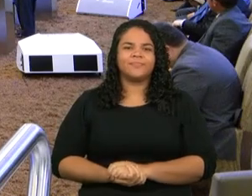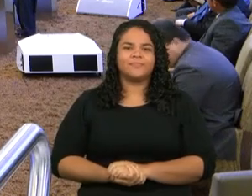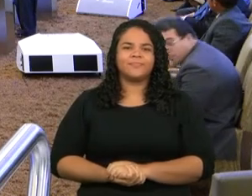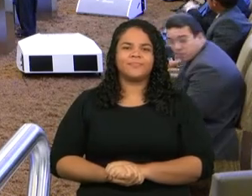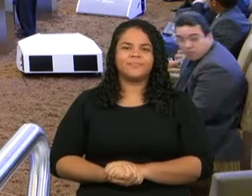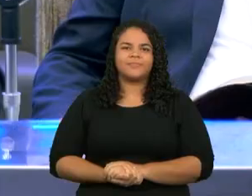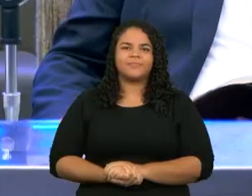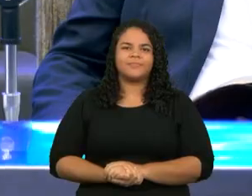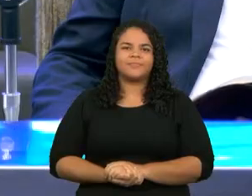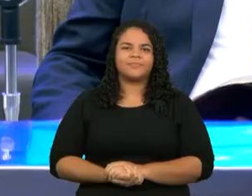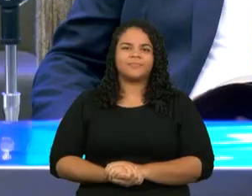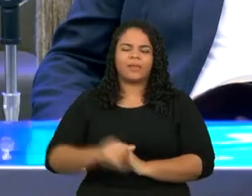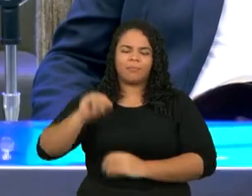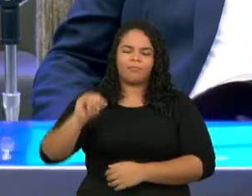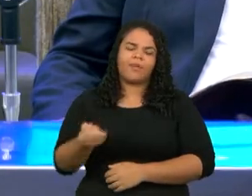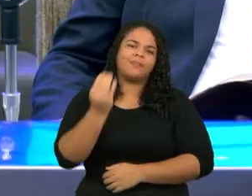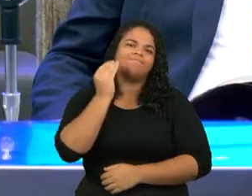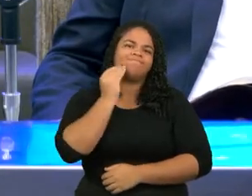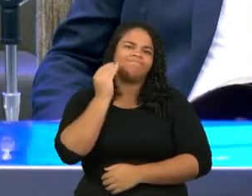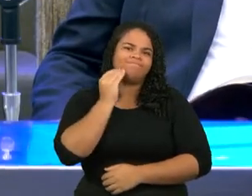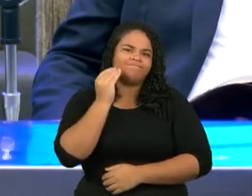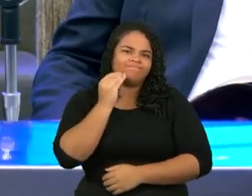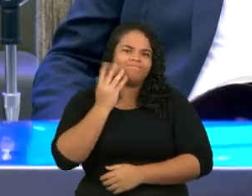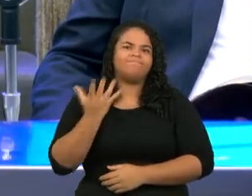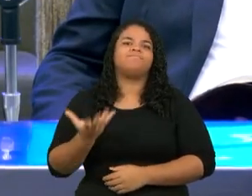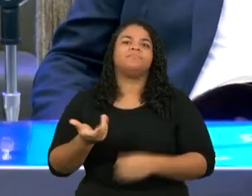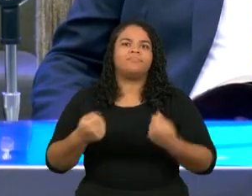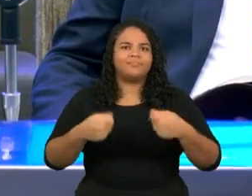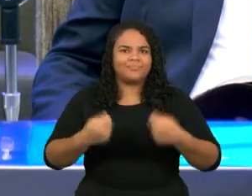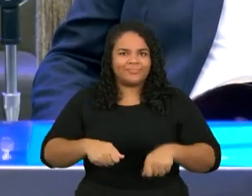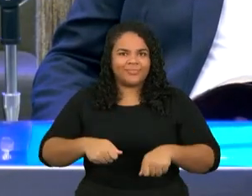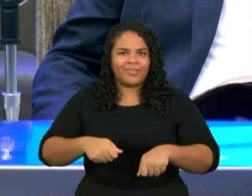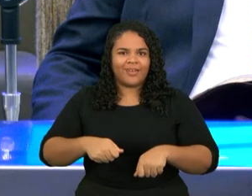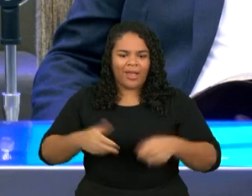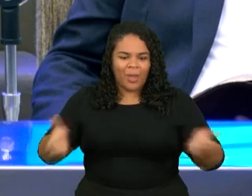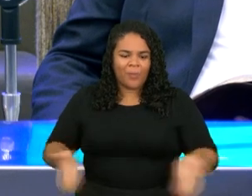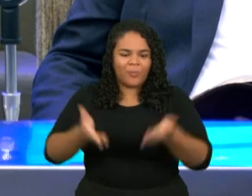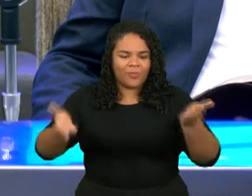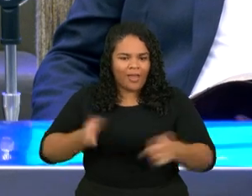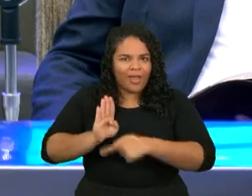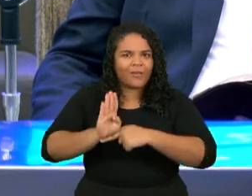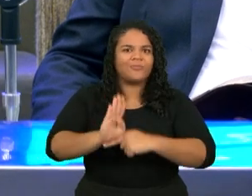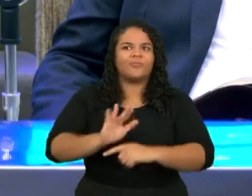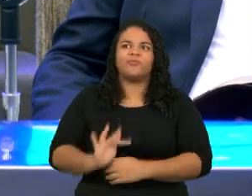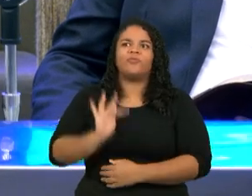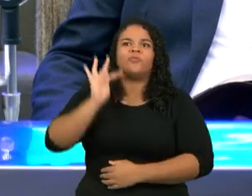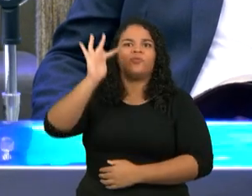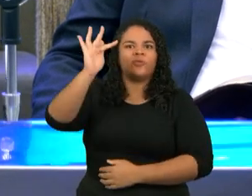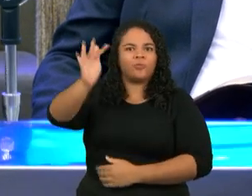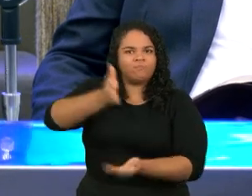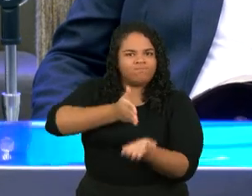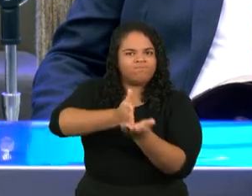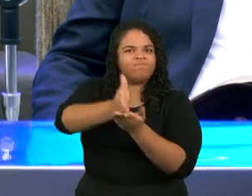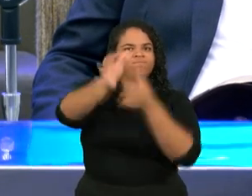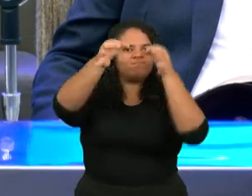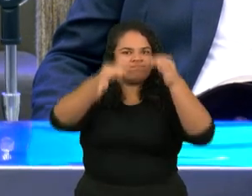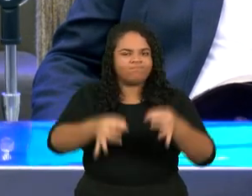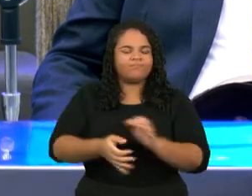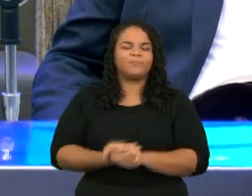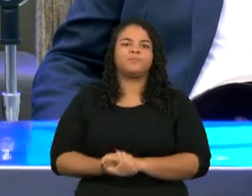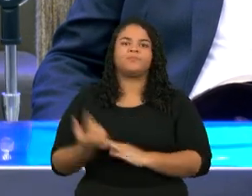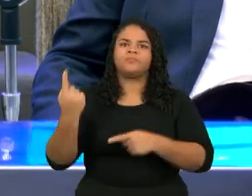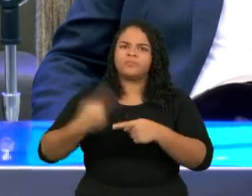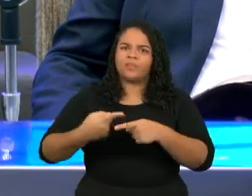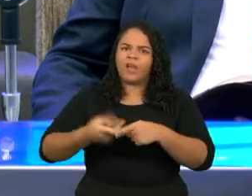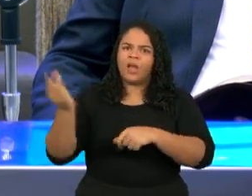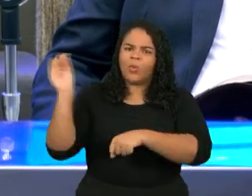não perde tempo vacina eles para o dia seguinte porque criação de